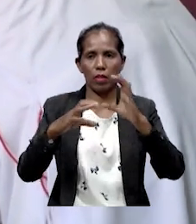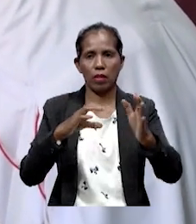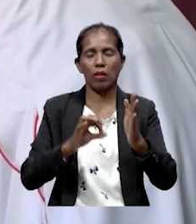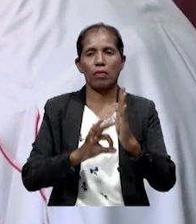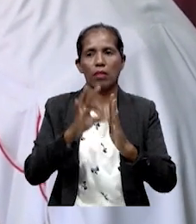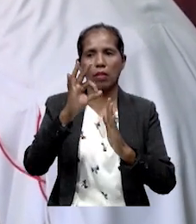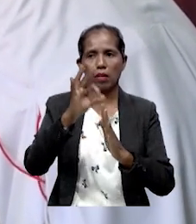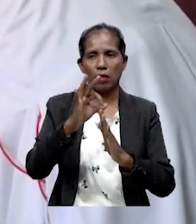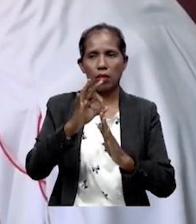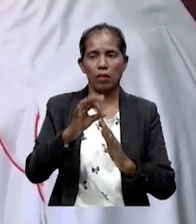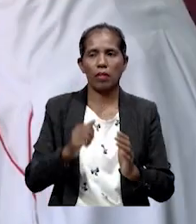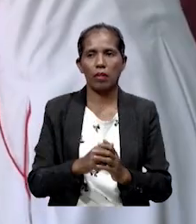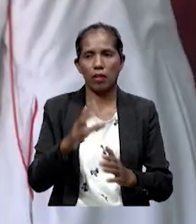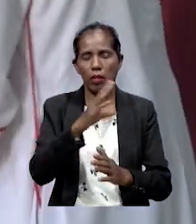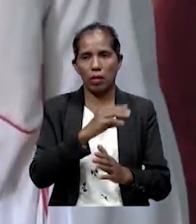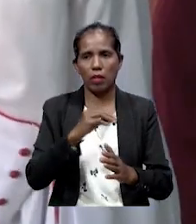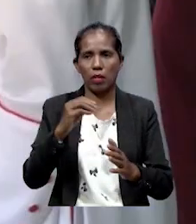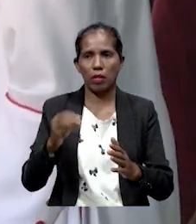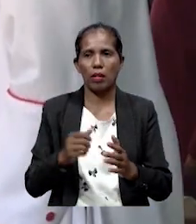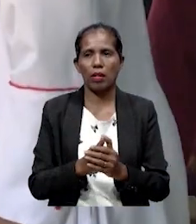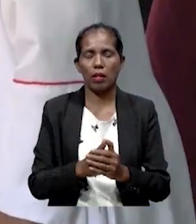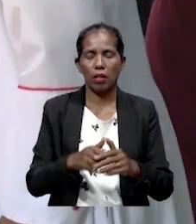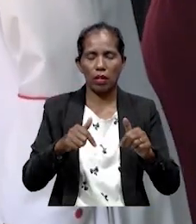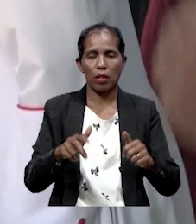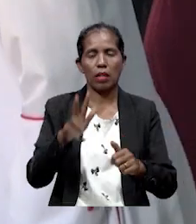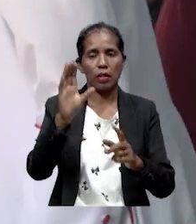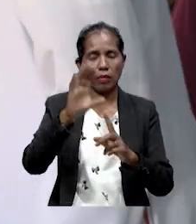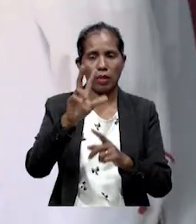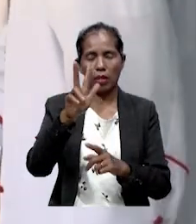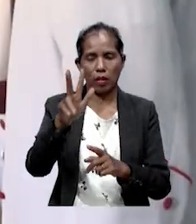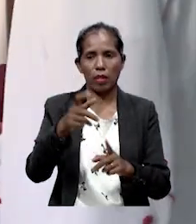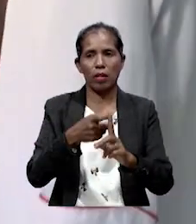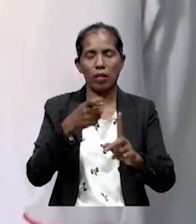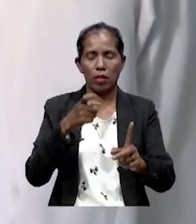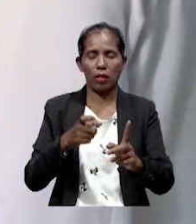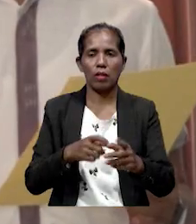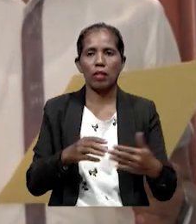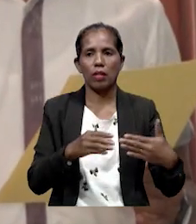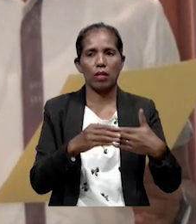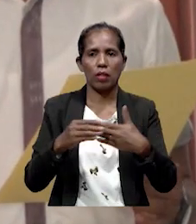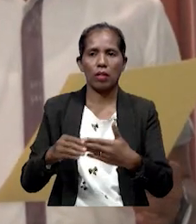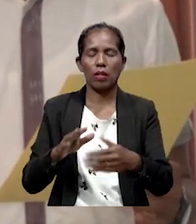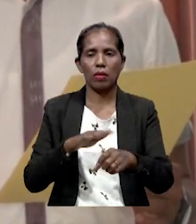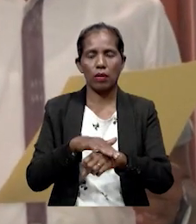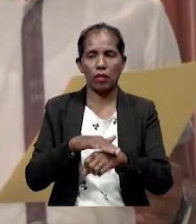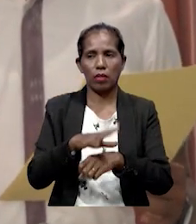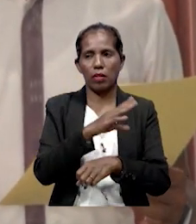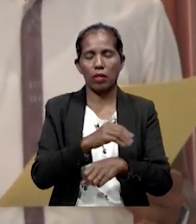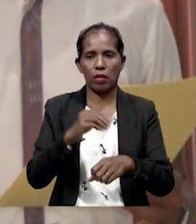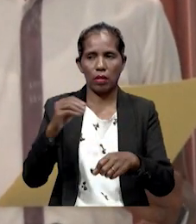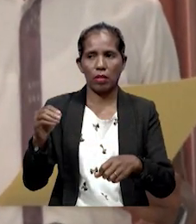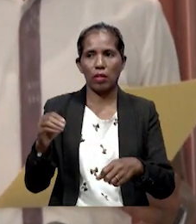Faculdade Ciências Humanas, no mos coordenador iha naintolu, composto coordenador ba curso Ciências